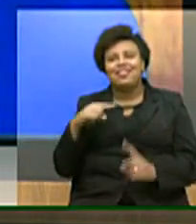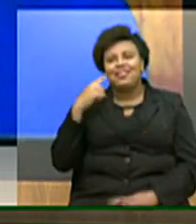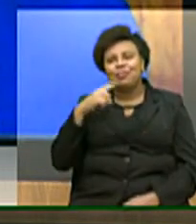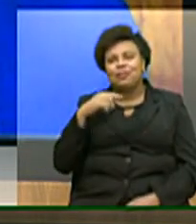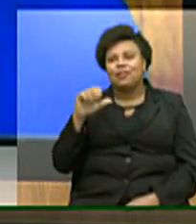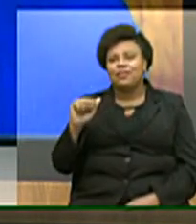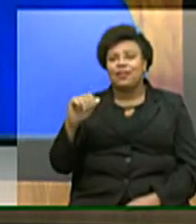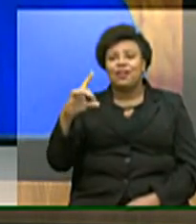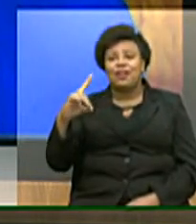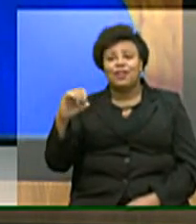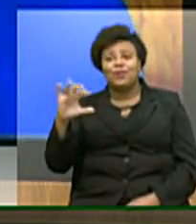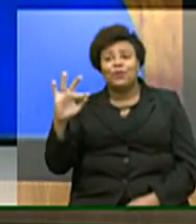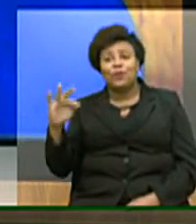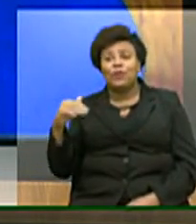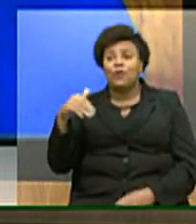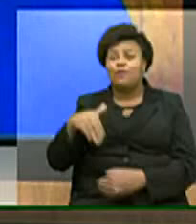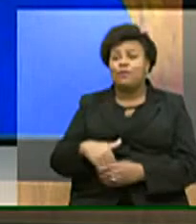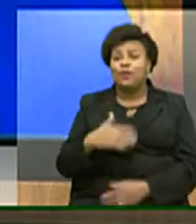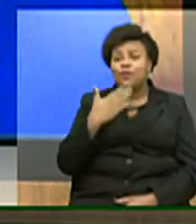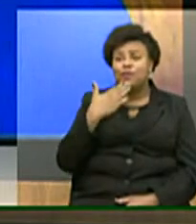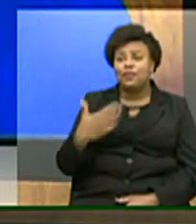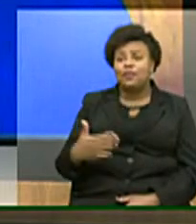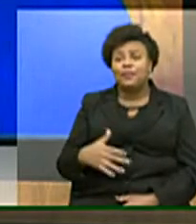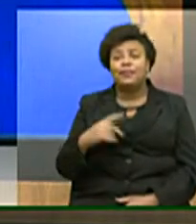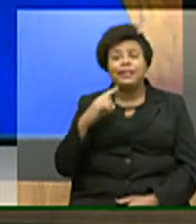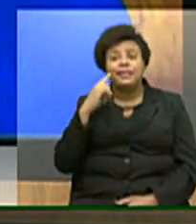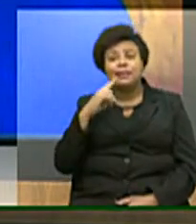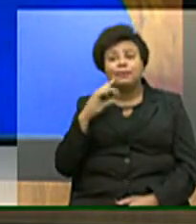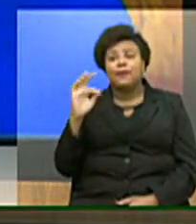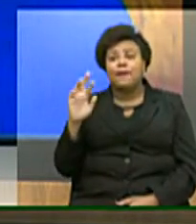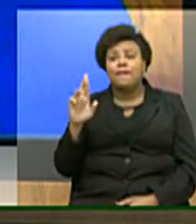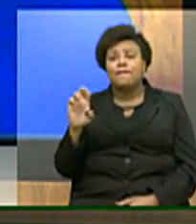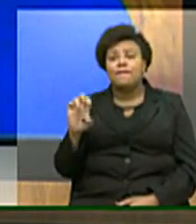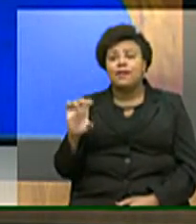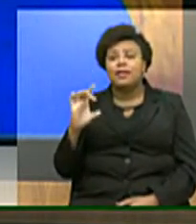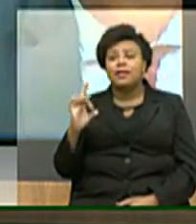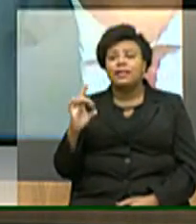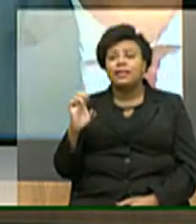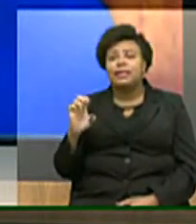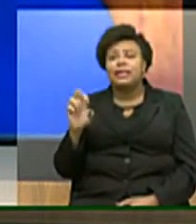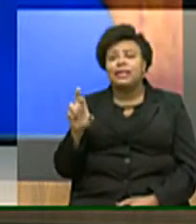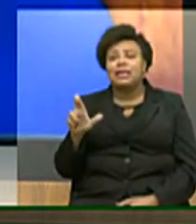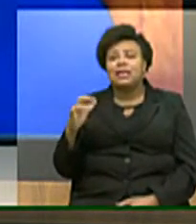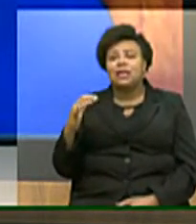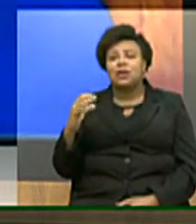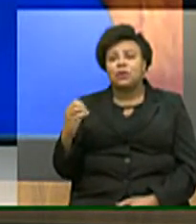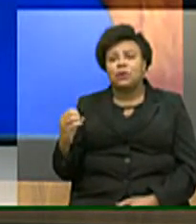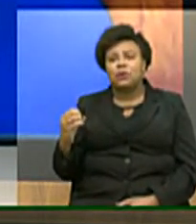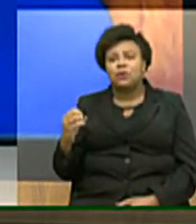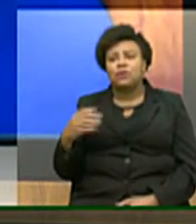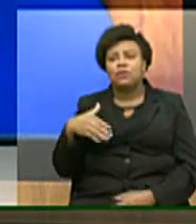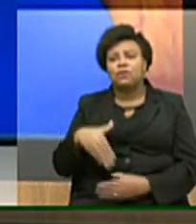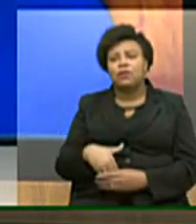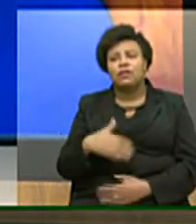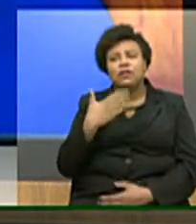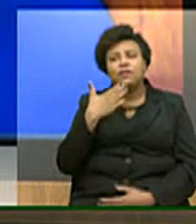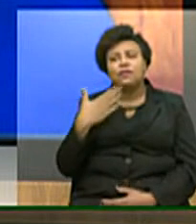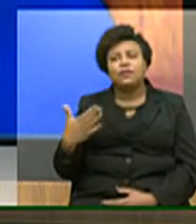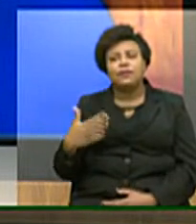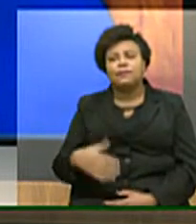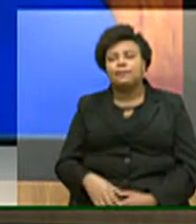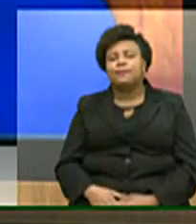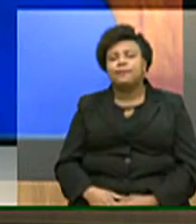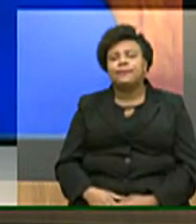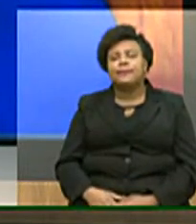Brito. Voto a favor, presidente. Deputado Frederico Antunes. Deputado Frederico, favorável,